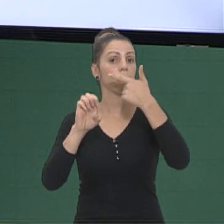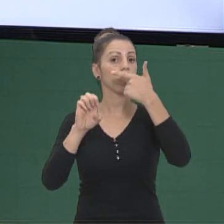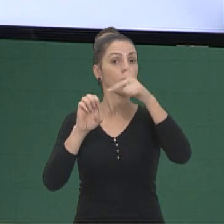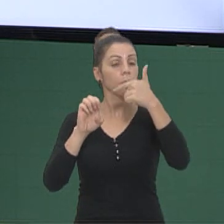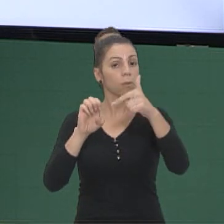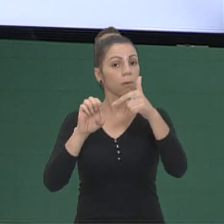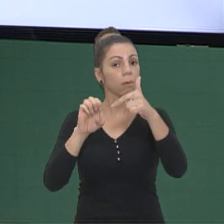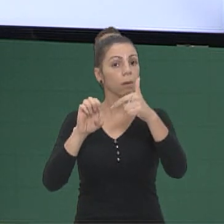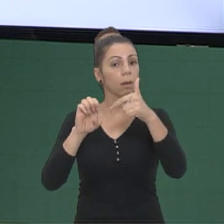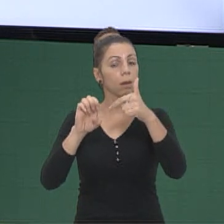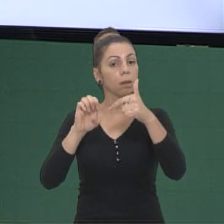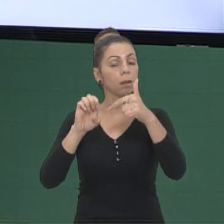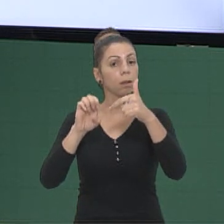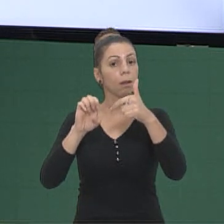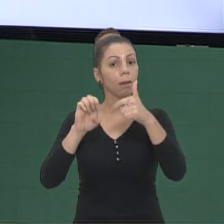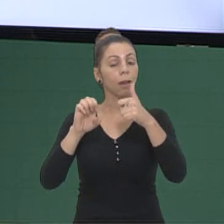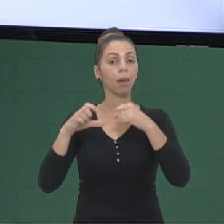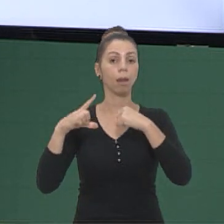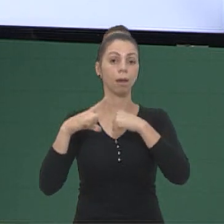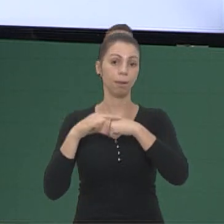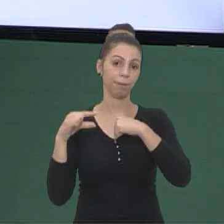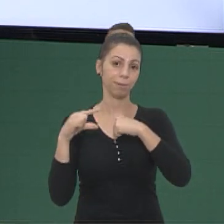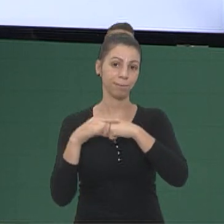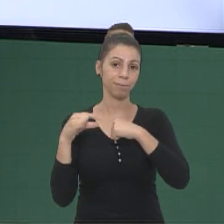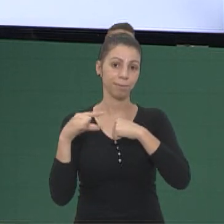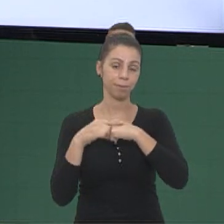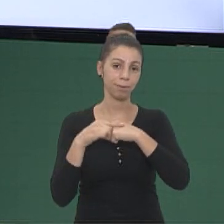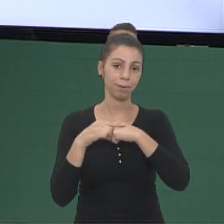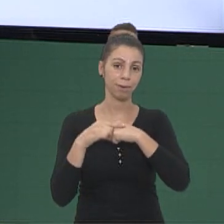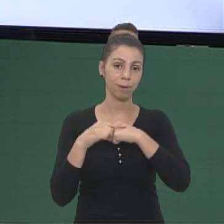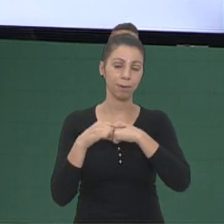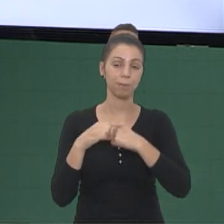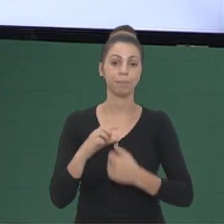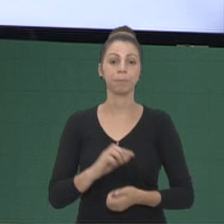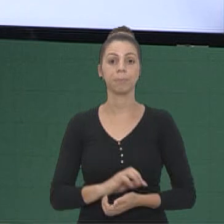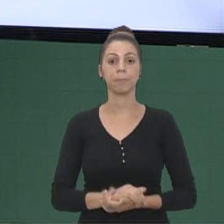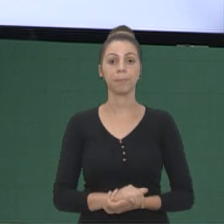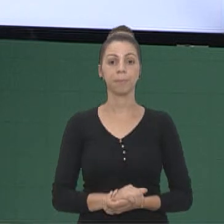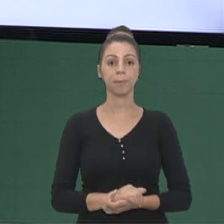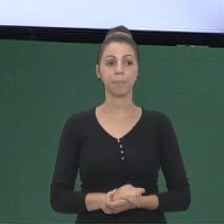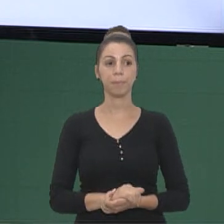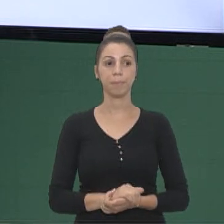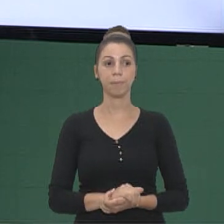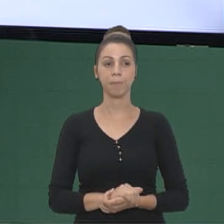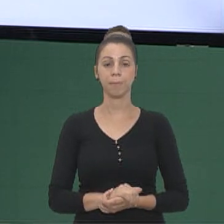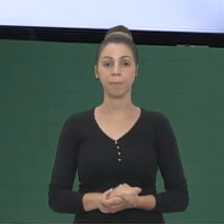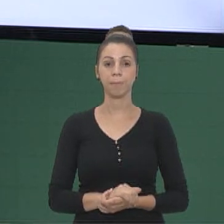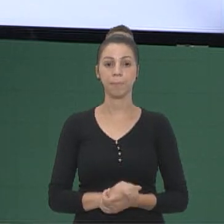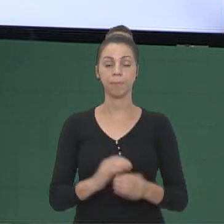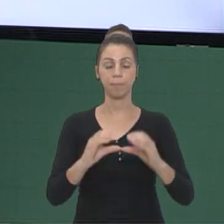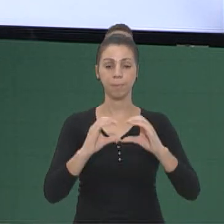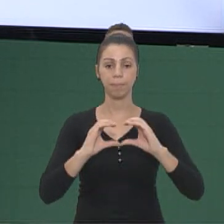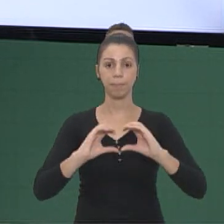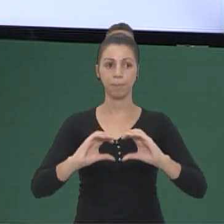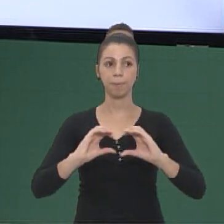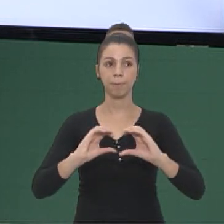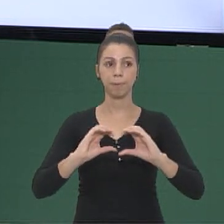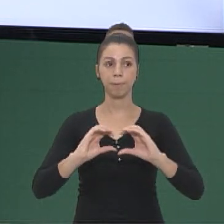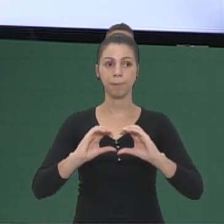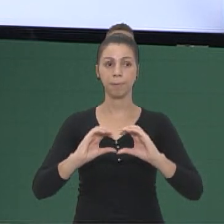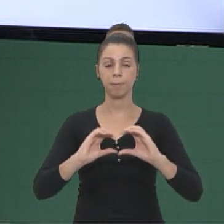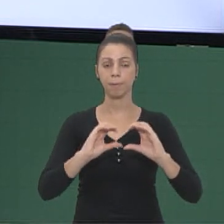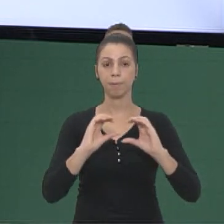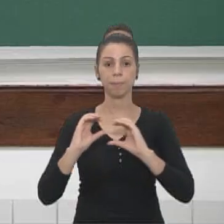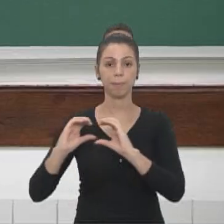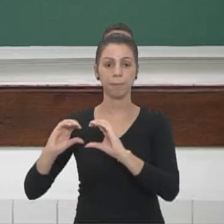que mesmo? Artigo, o. Lembram? Ele, color. Primeira pessoa do plural, nós outros.